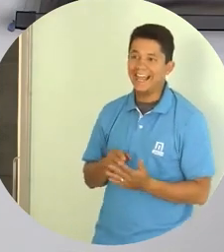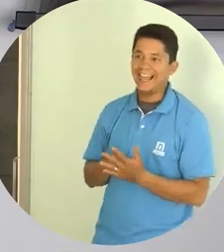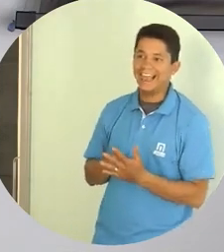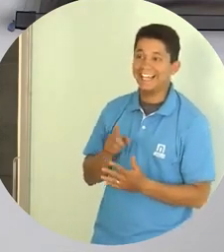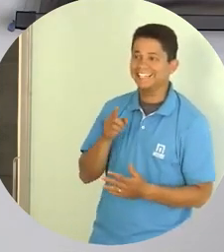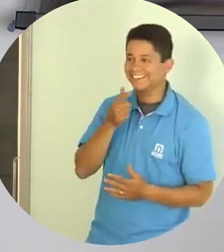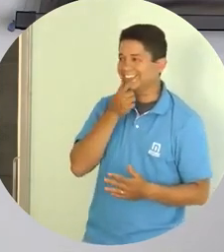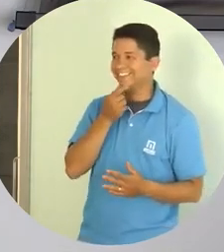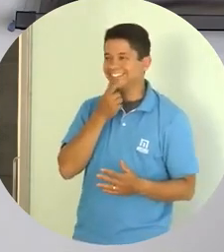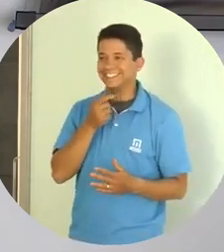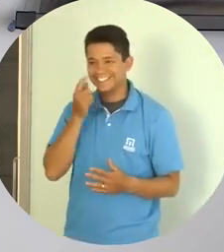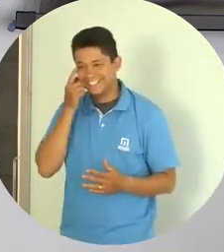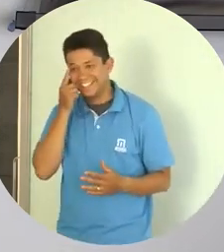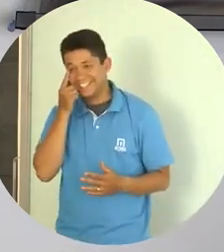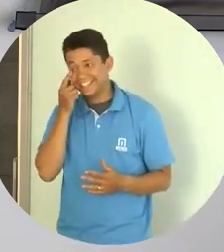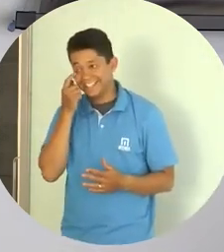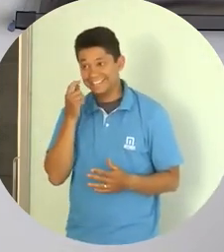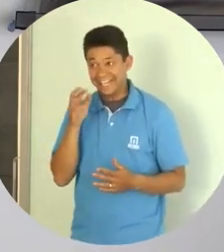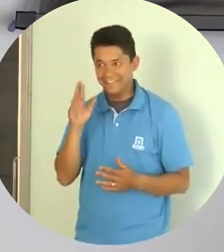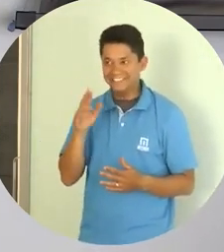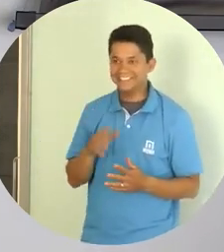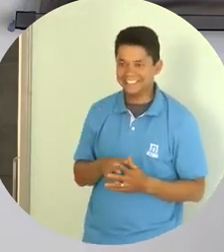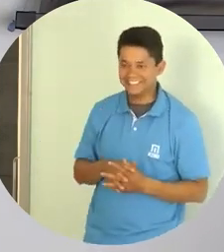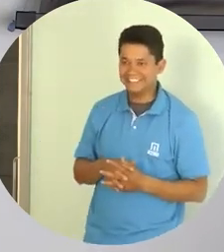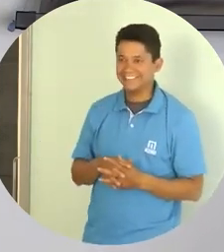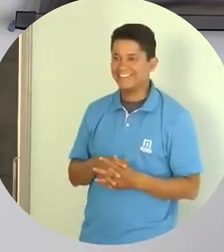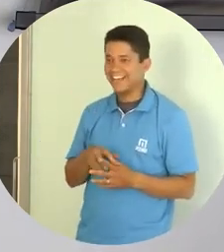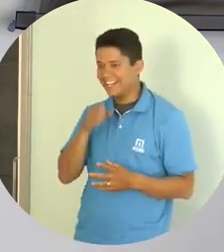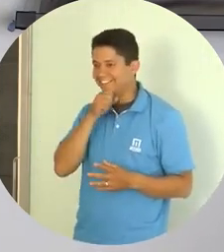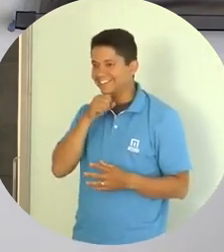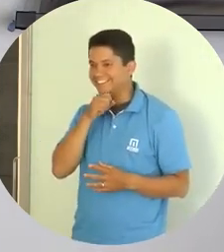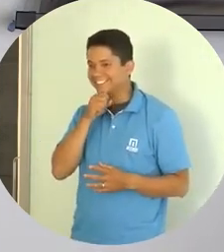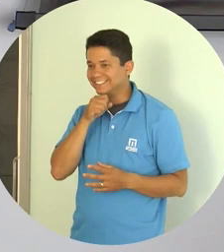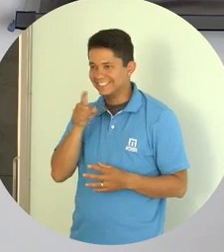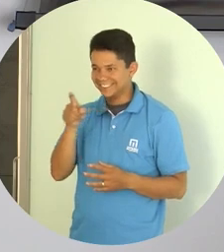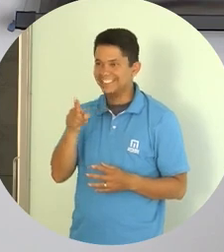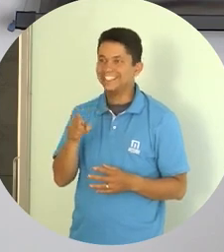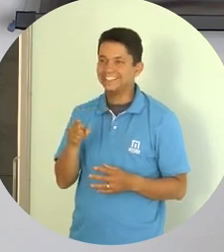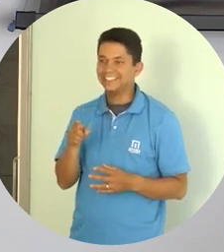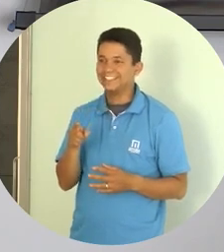Então, essa parte da montagem da estaca e de como são